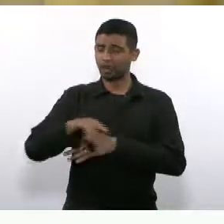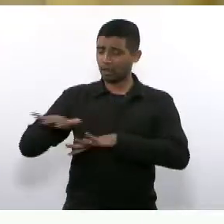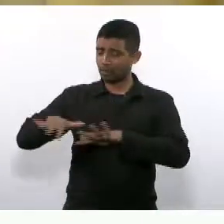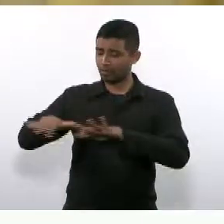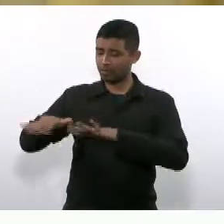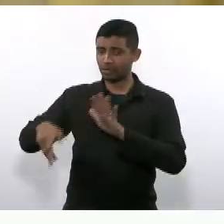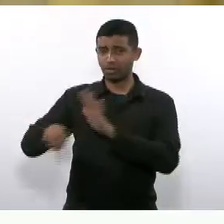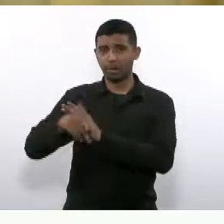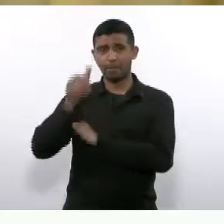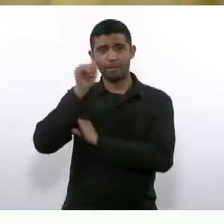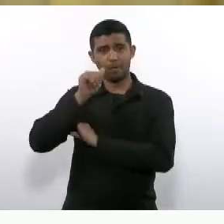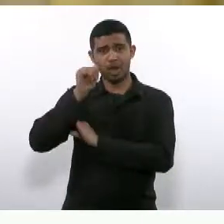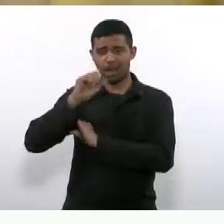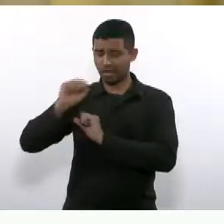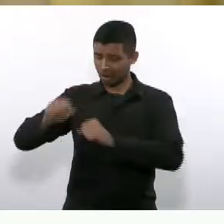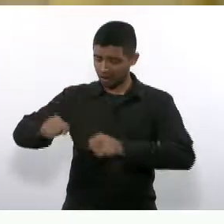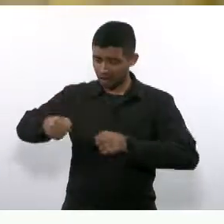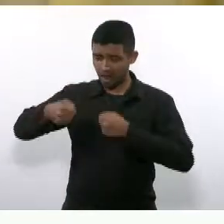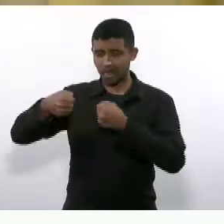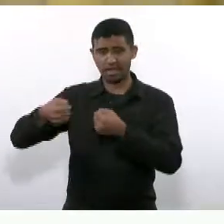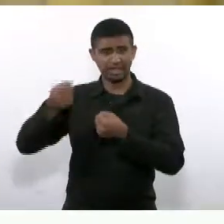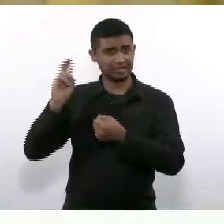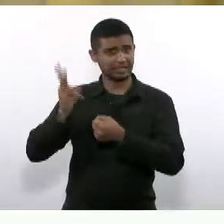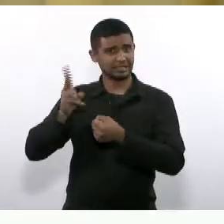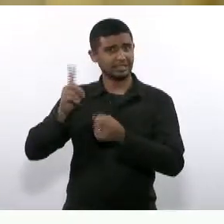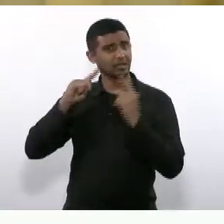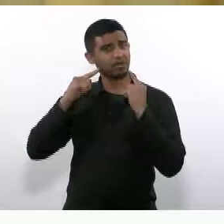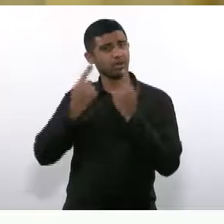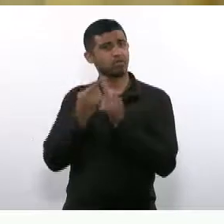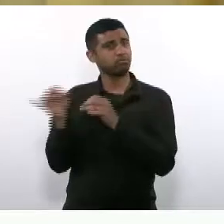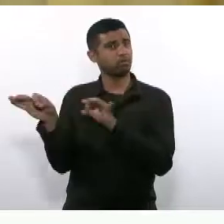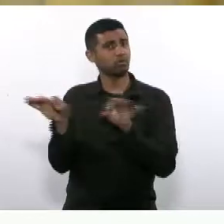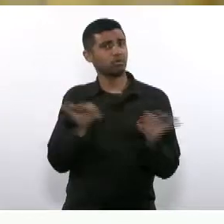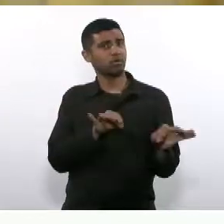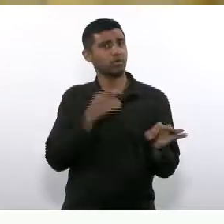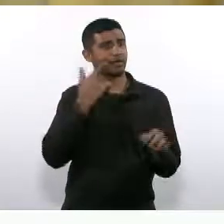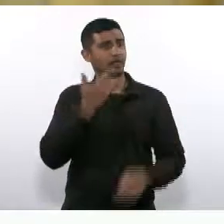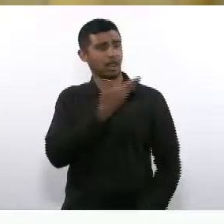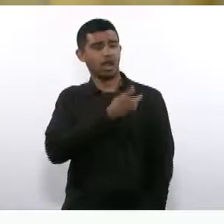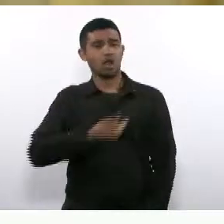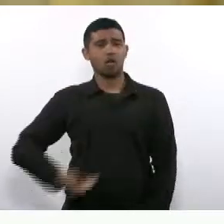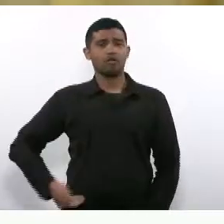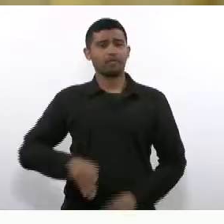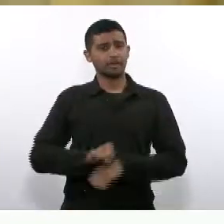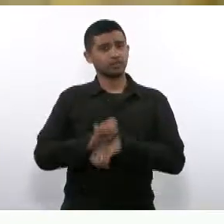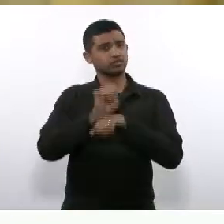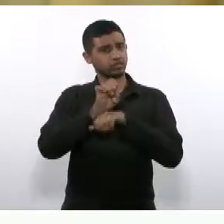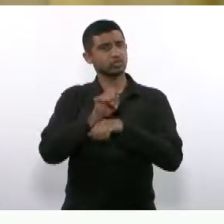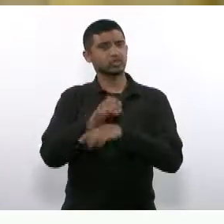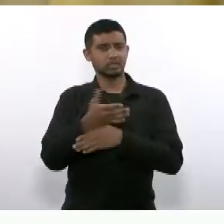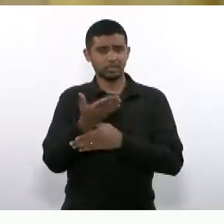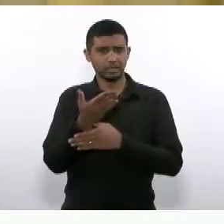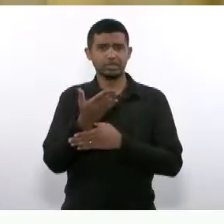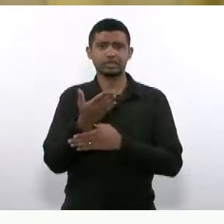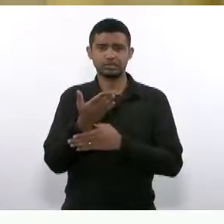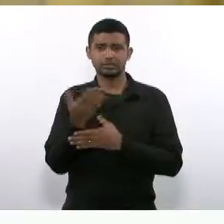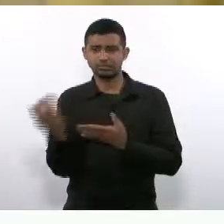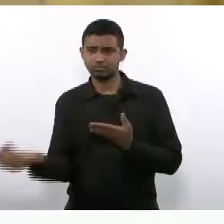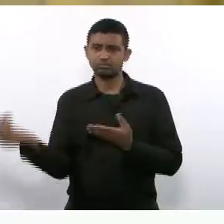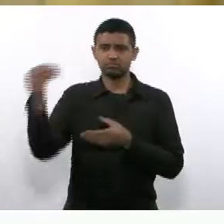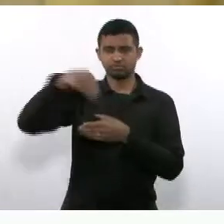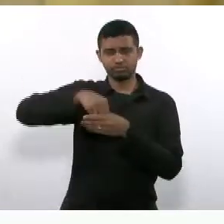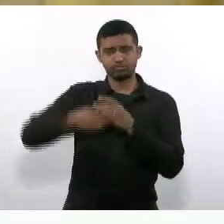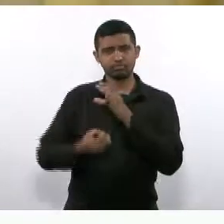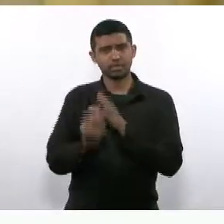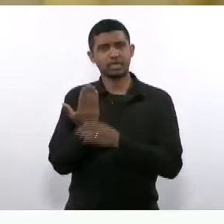de mulheres em todas as conferências que o governo do Estado instaura a Secretaria, né,